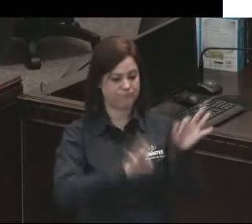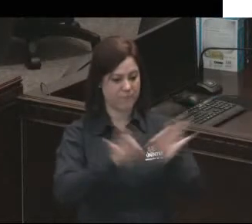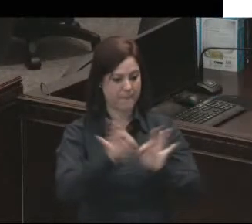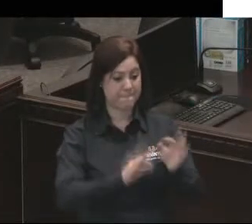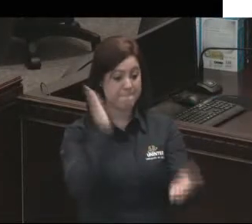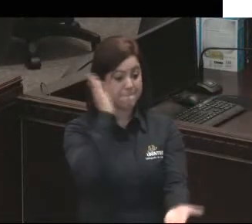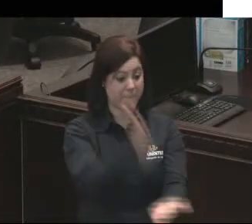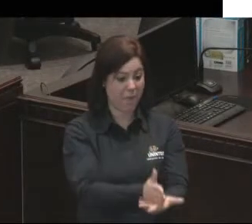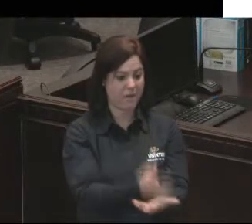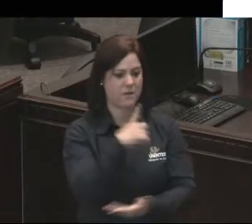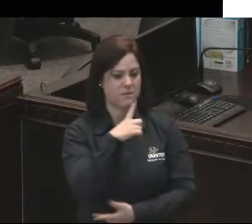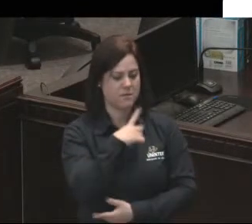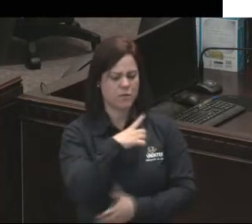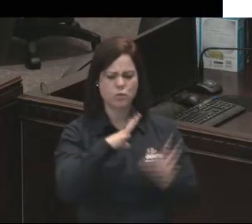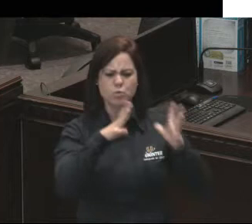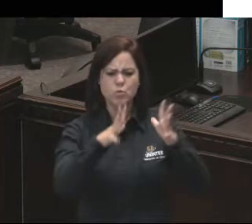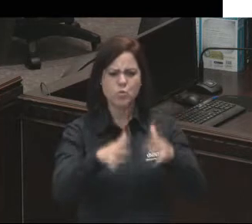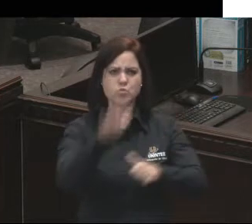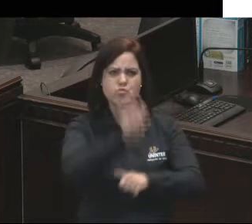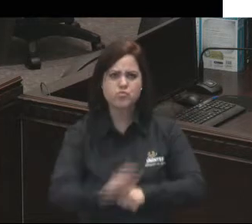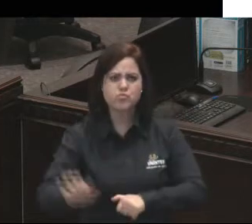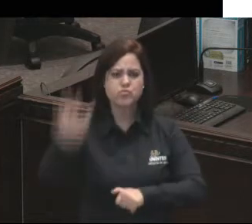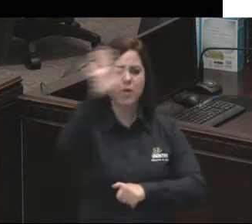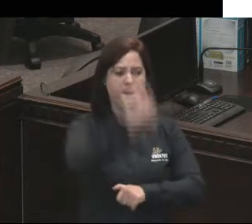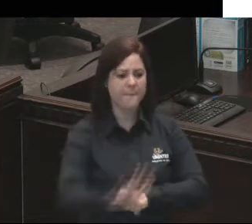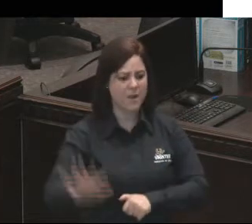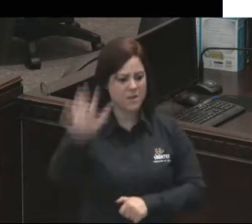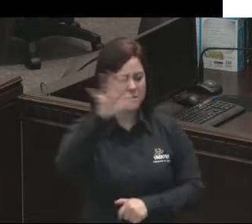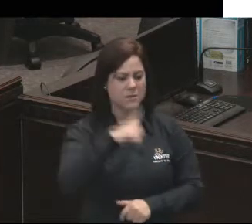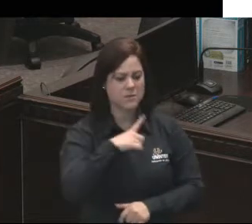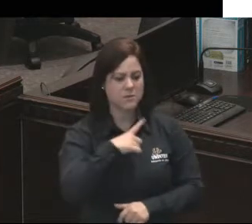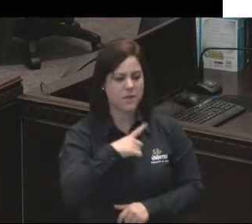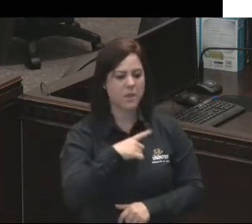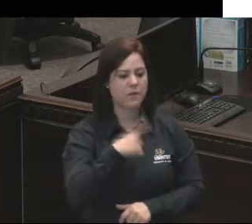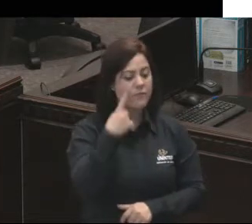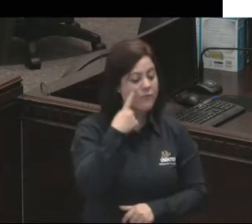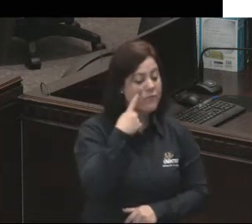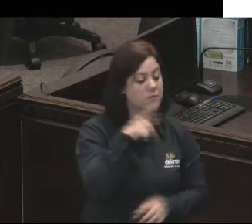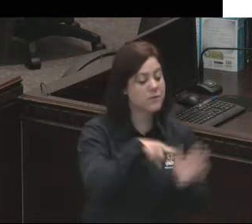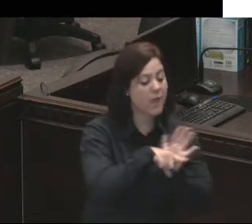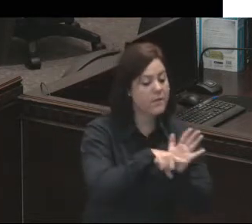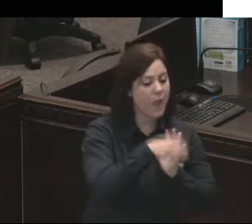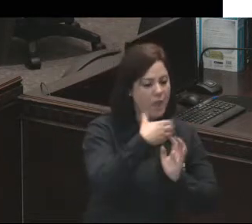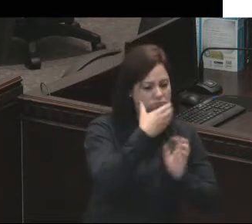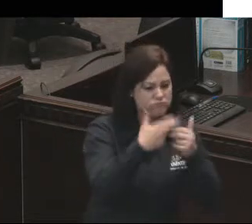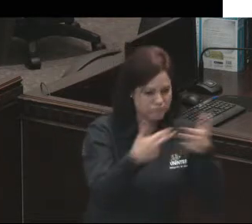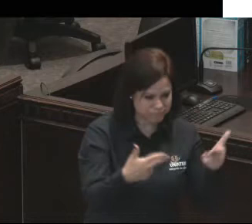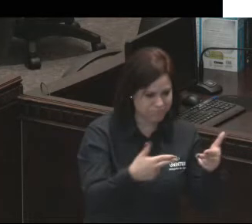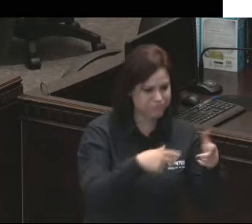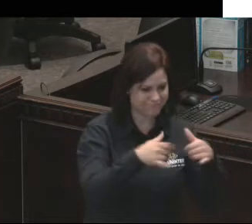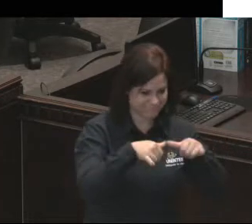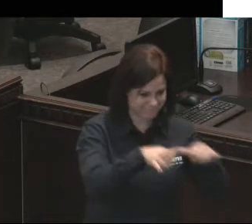vários, de todos os estados do Brasil, eles fizeram, coletaram hortifruti granjeiros, dos mercados e